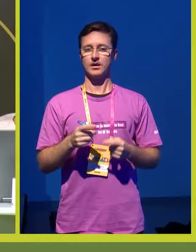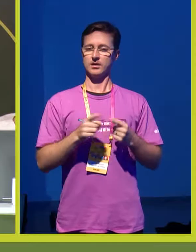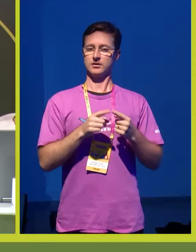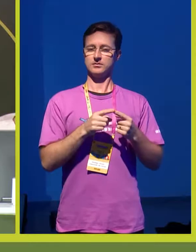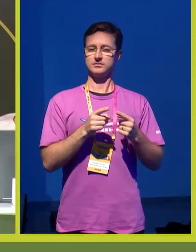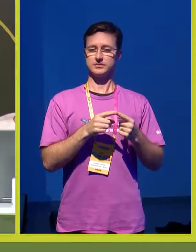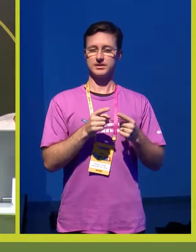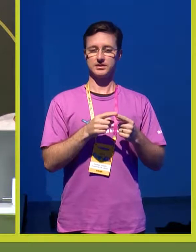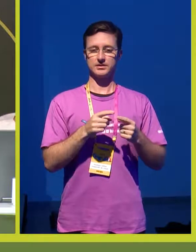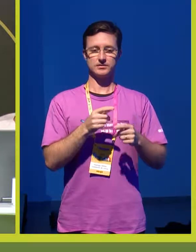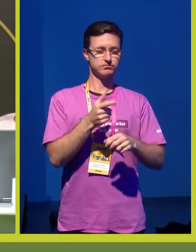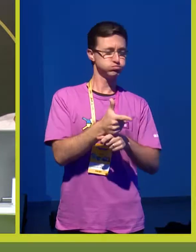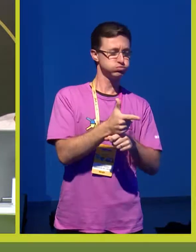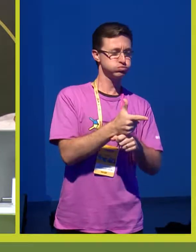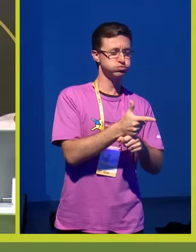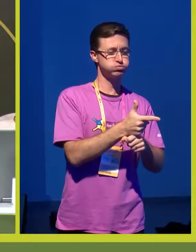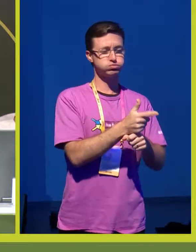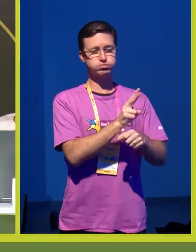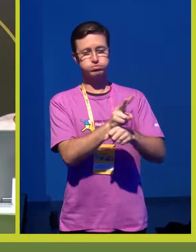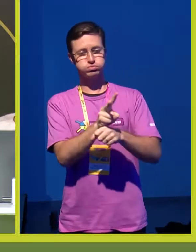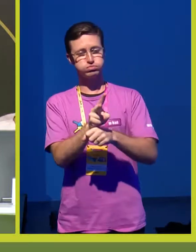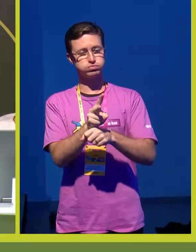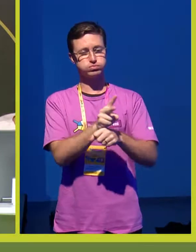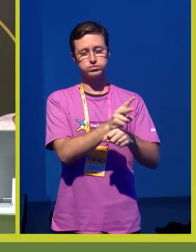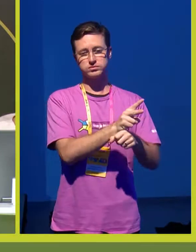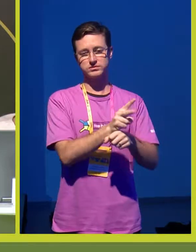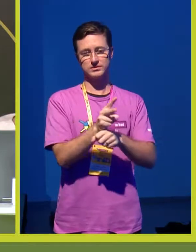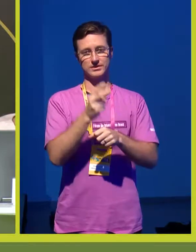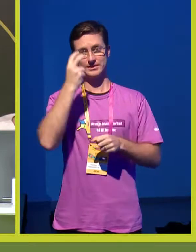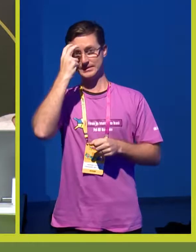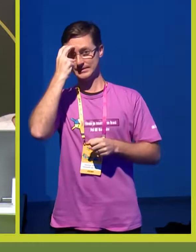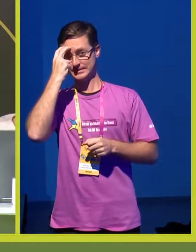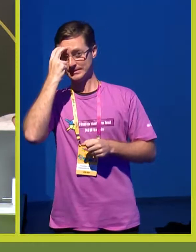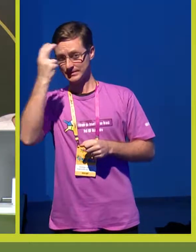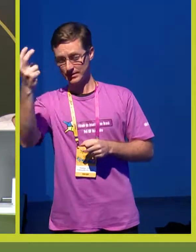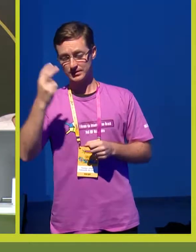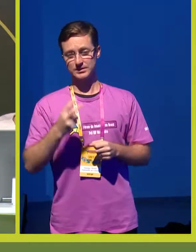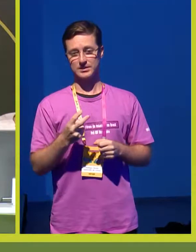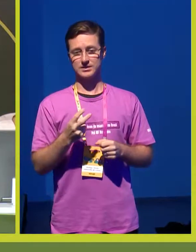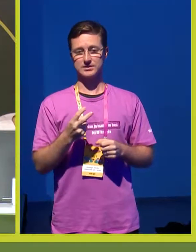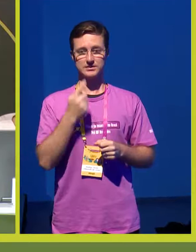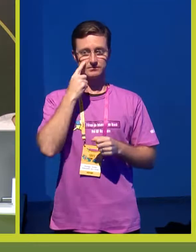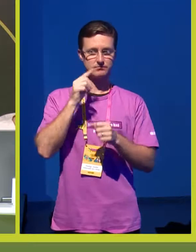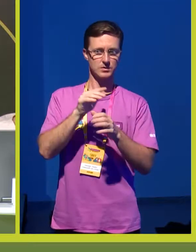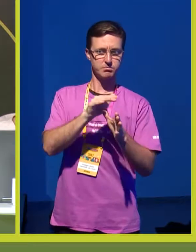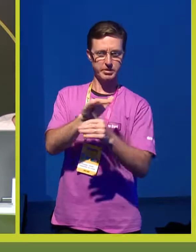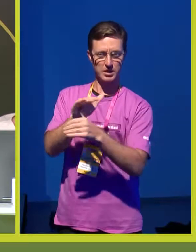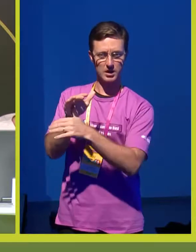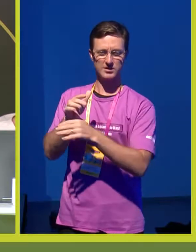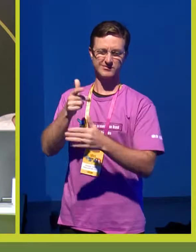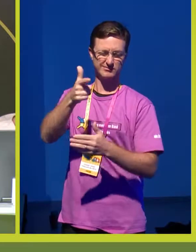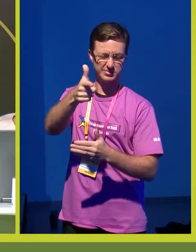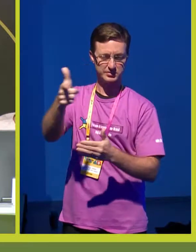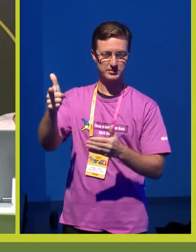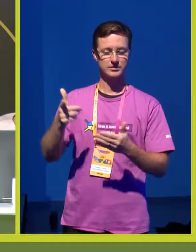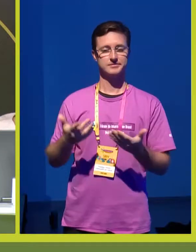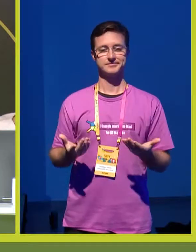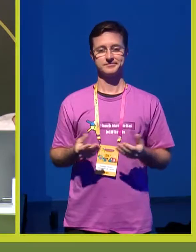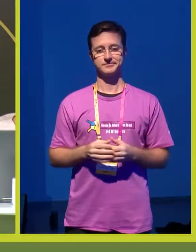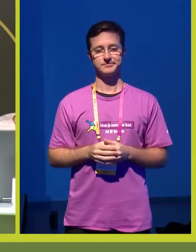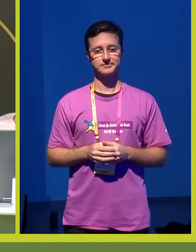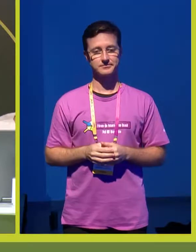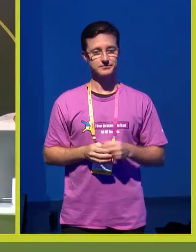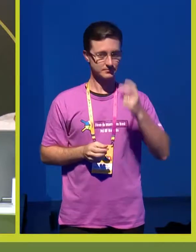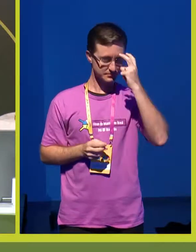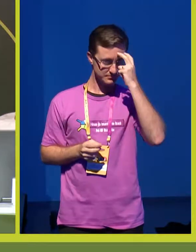e a perseguição de crimes. Inteligência é o processo de construção de conhecimento a partir de dados públicos e